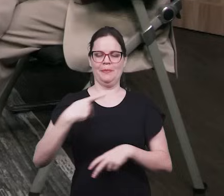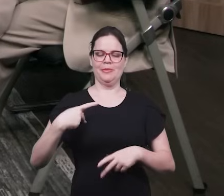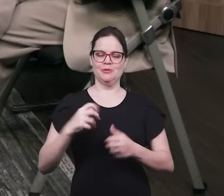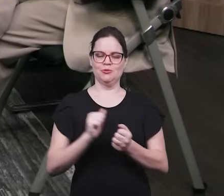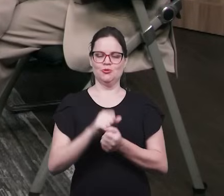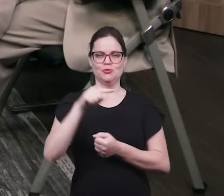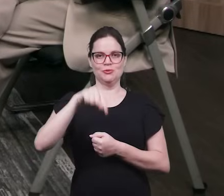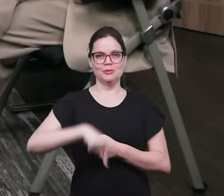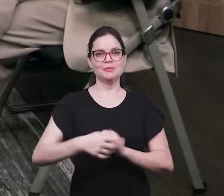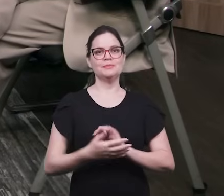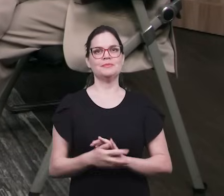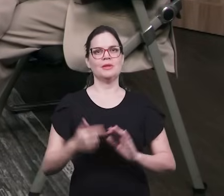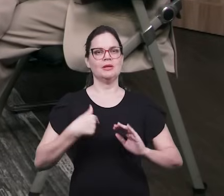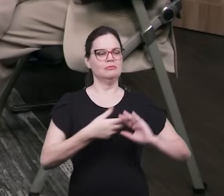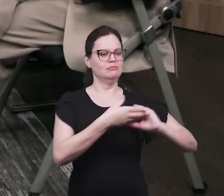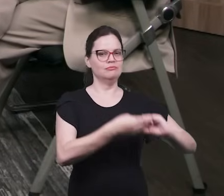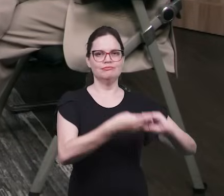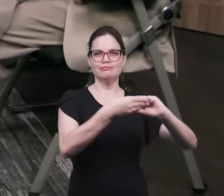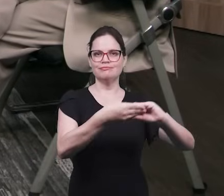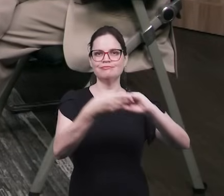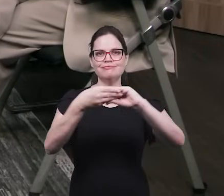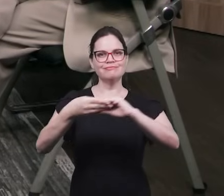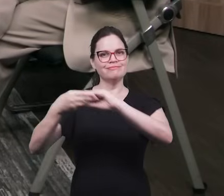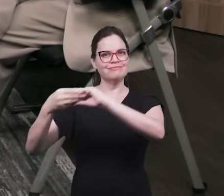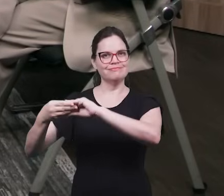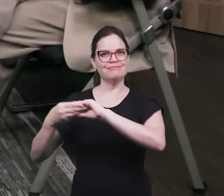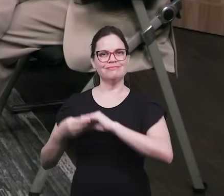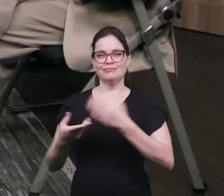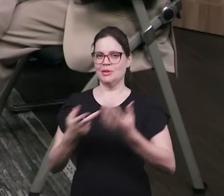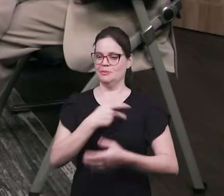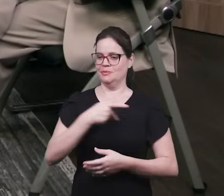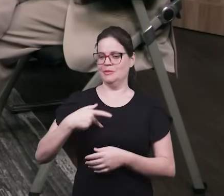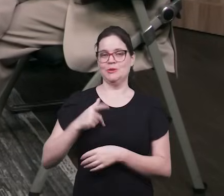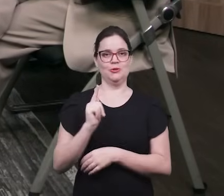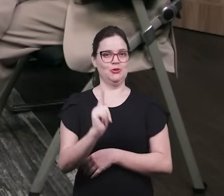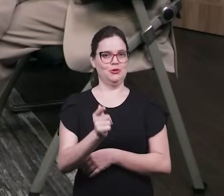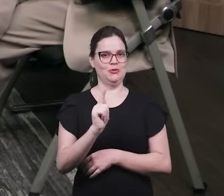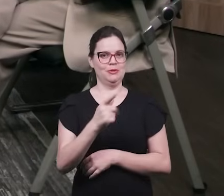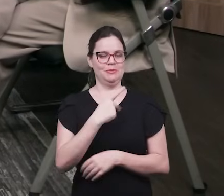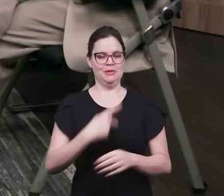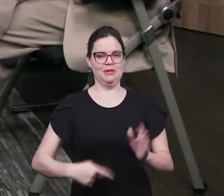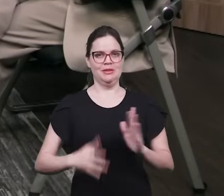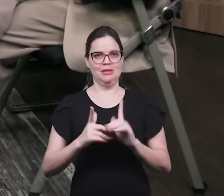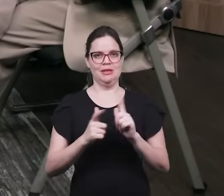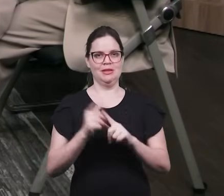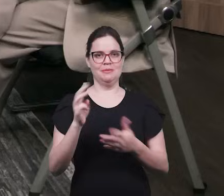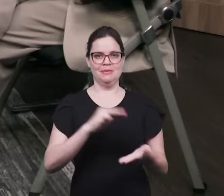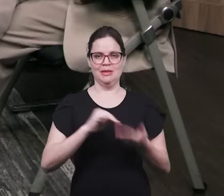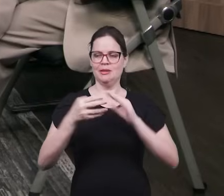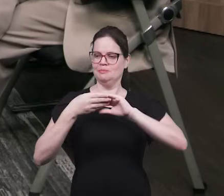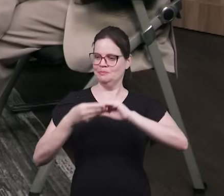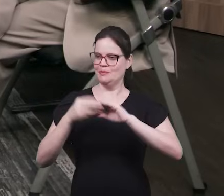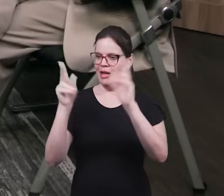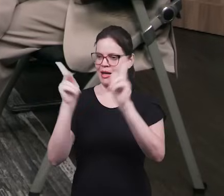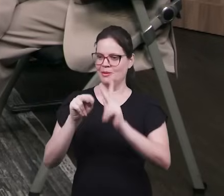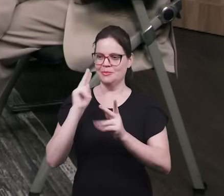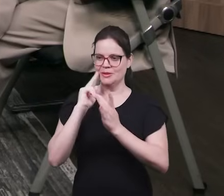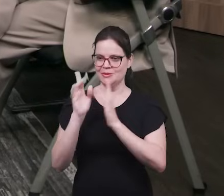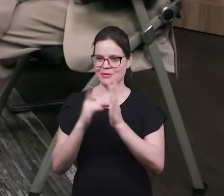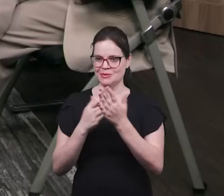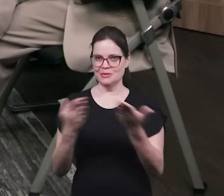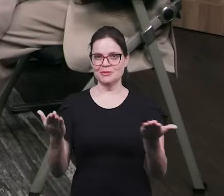nessa edição do programa. Eu vou saudar aqui a todos eles. Pastor Gedeu Tigueiros, presidente da Igreja da Maranata, paz do Senhor. A paz do